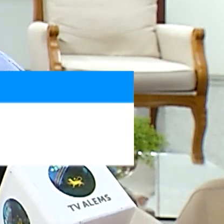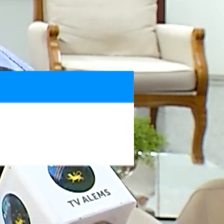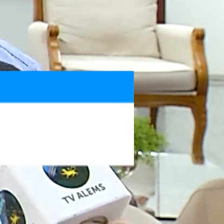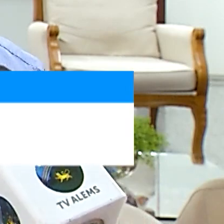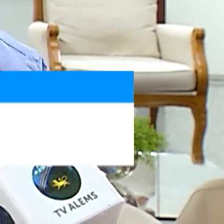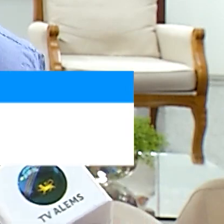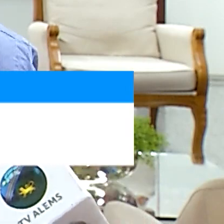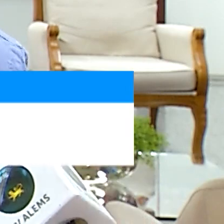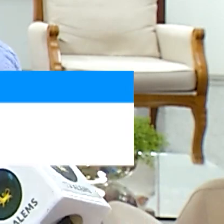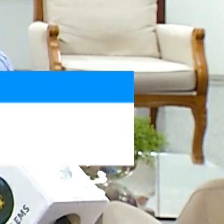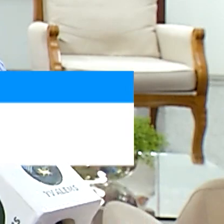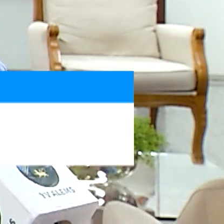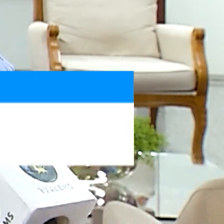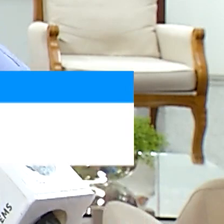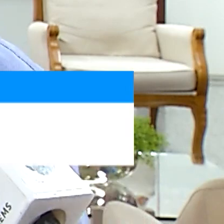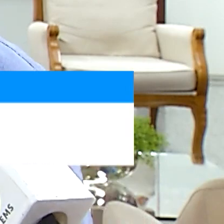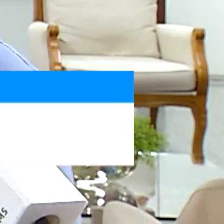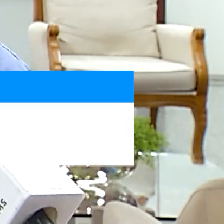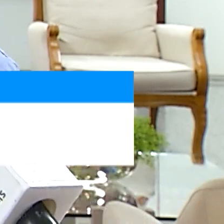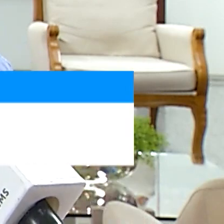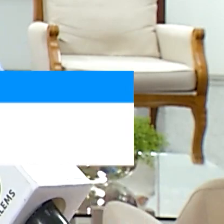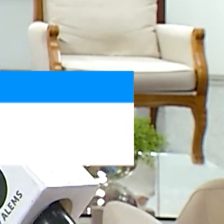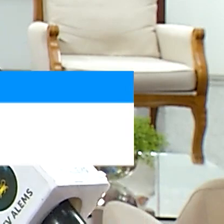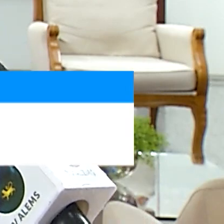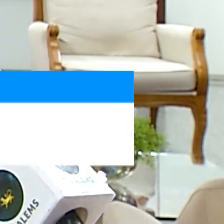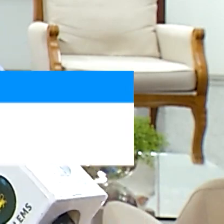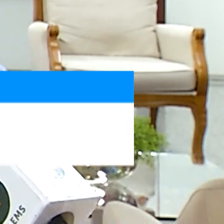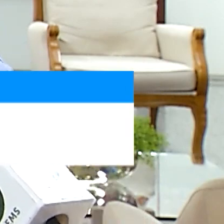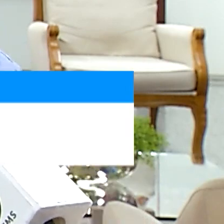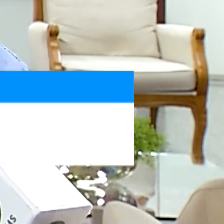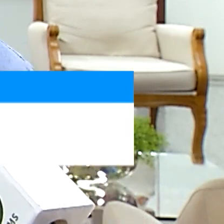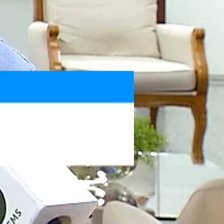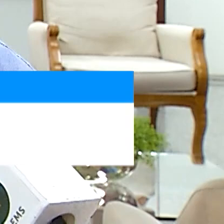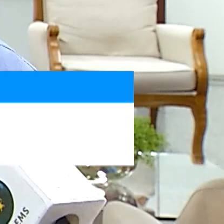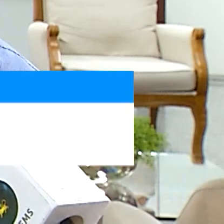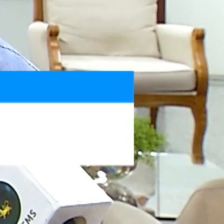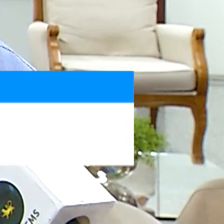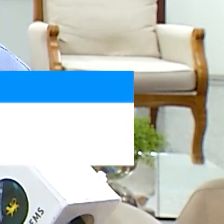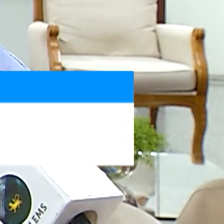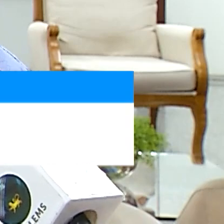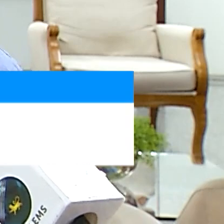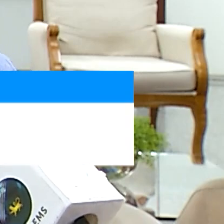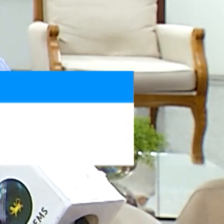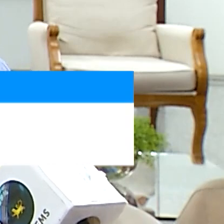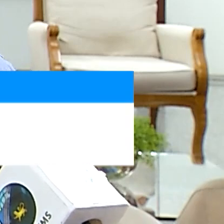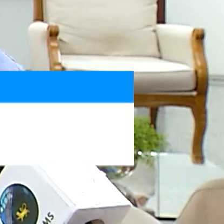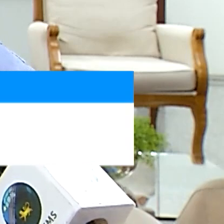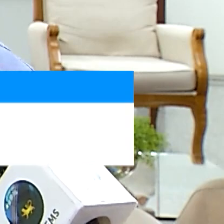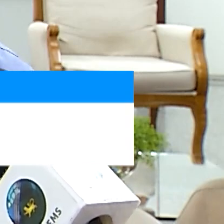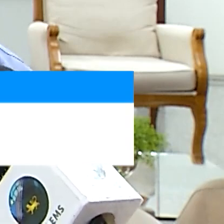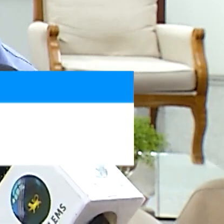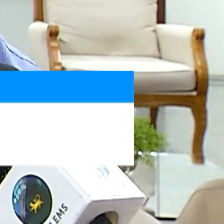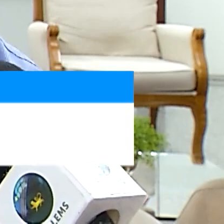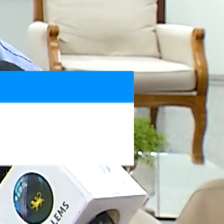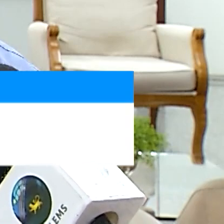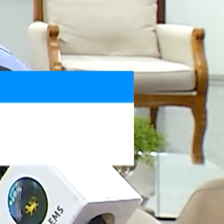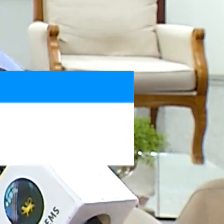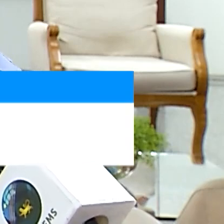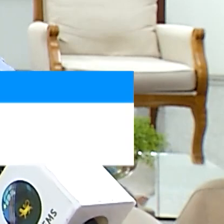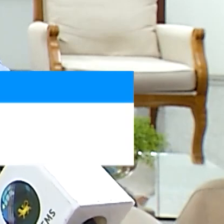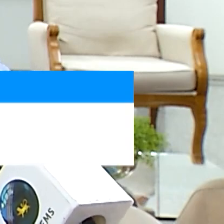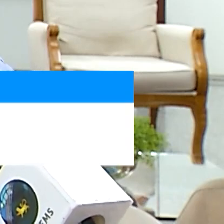futuro. Por exemplo, quais são as obras que estão em andamento, quanto